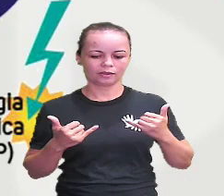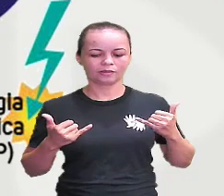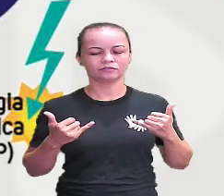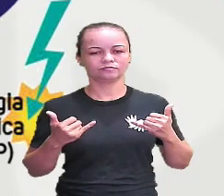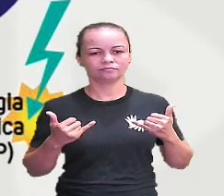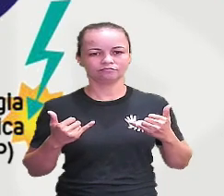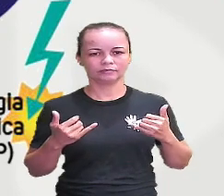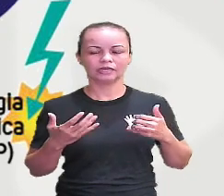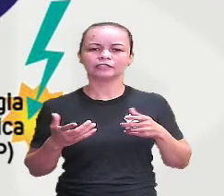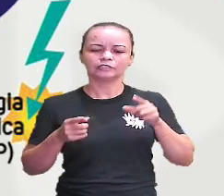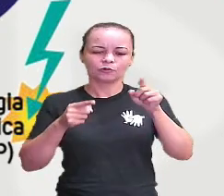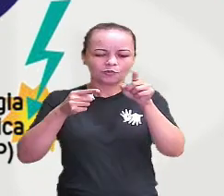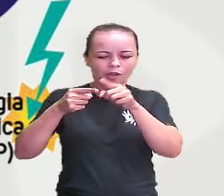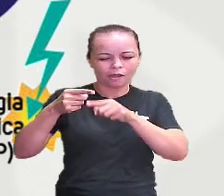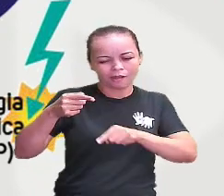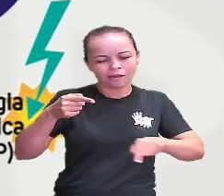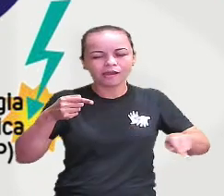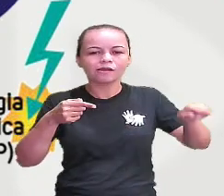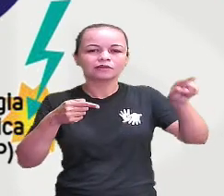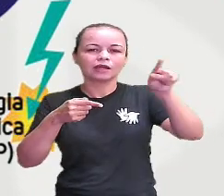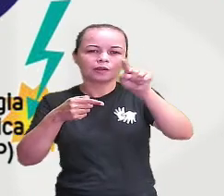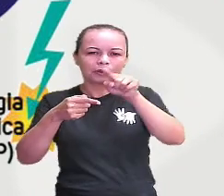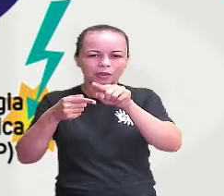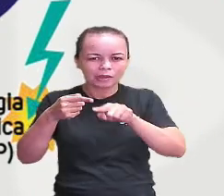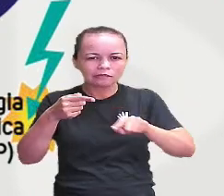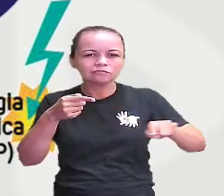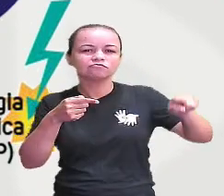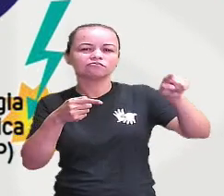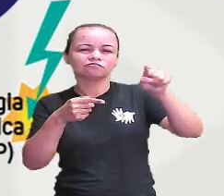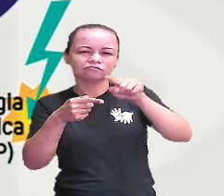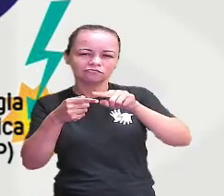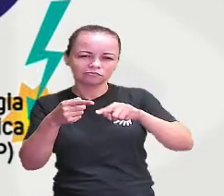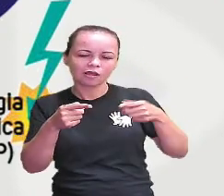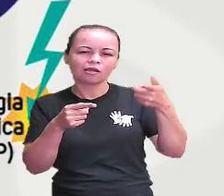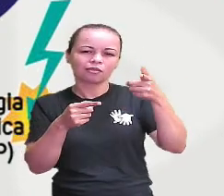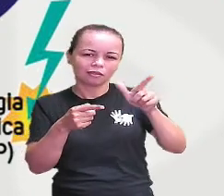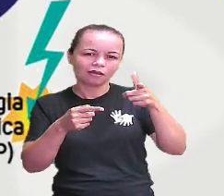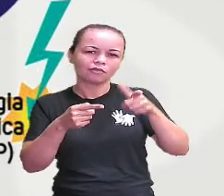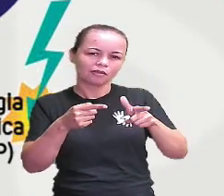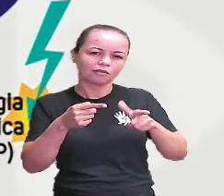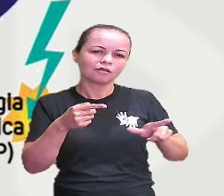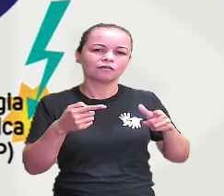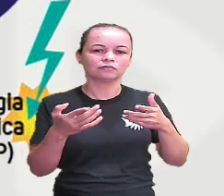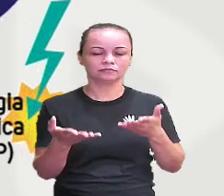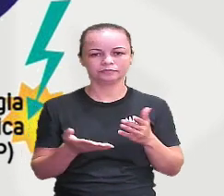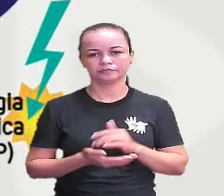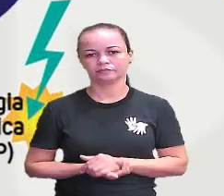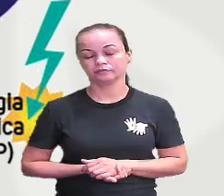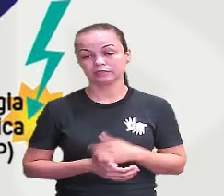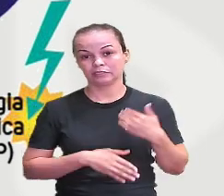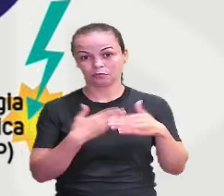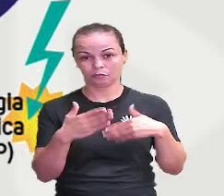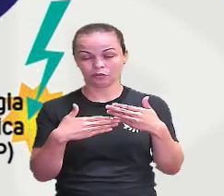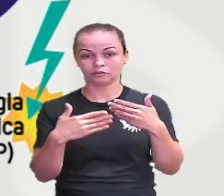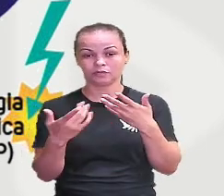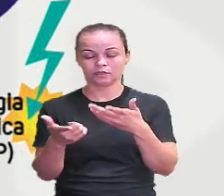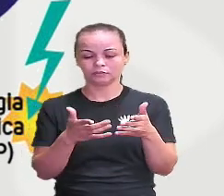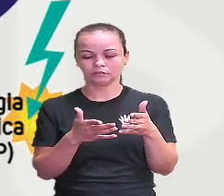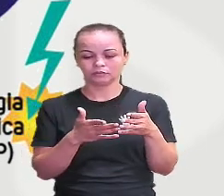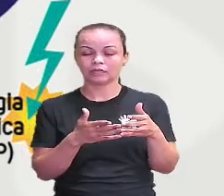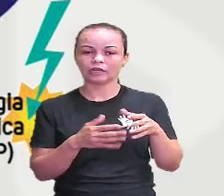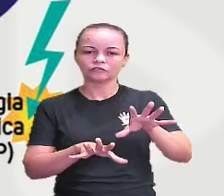vez, ó, isso é um grande ciclo que vai o tempo todo se repetindo. E é engraçado que assim como no processo de fotossíntese a gente